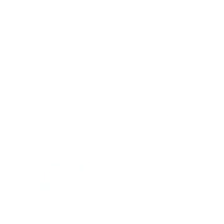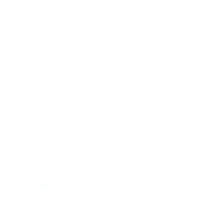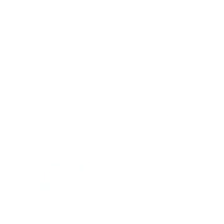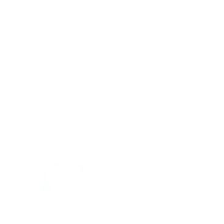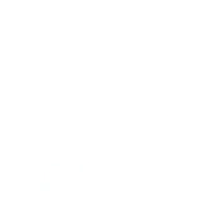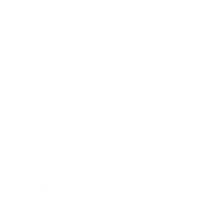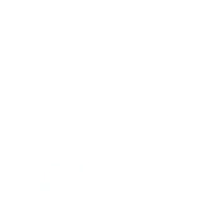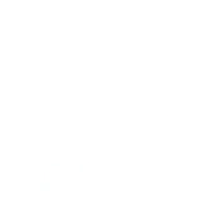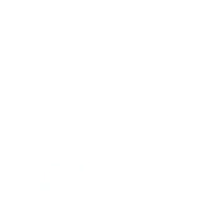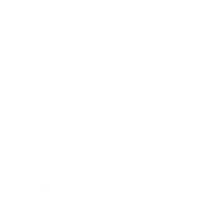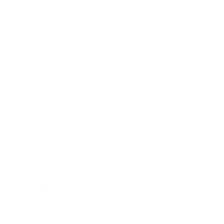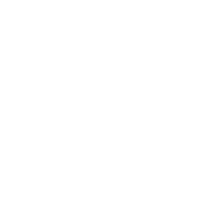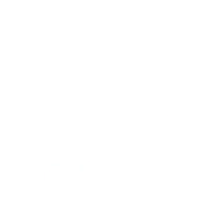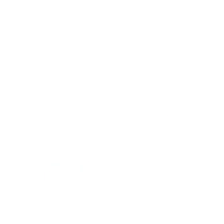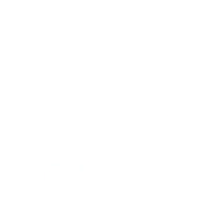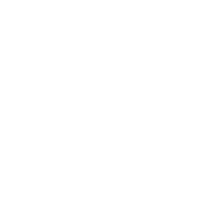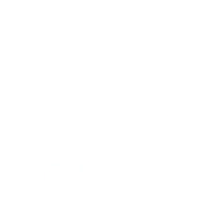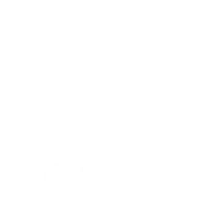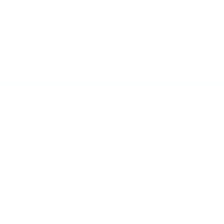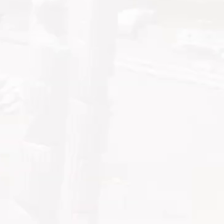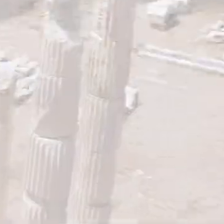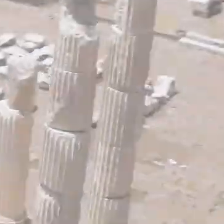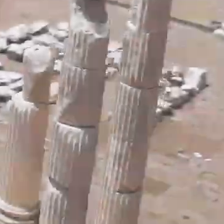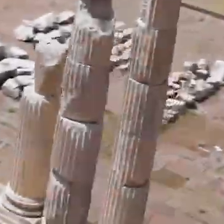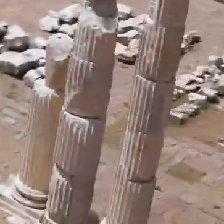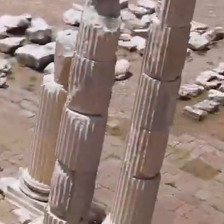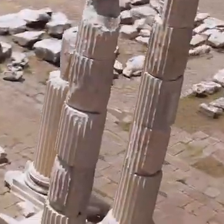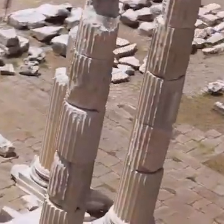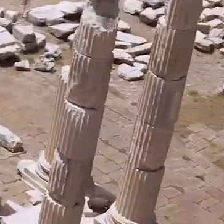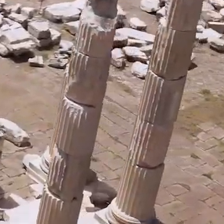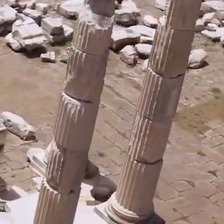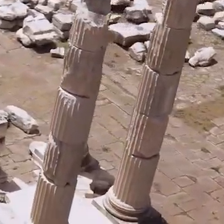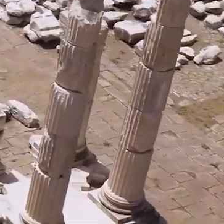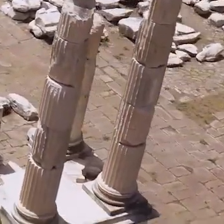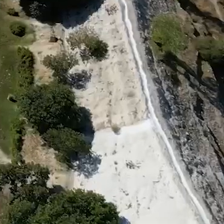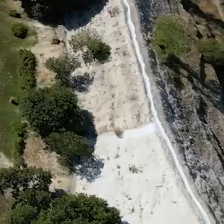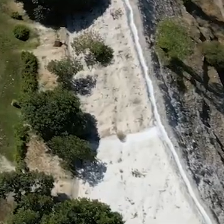Plano profético da Igreja nas 7 cartas do Apocalipse.